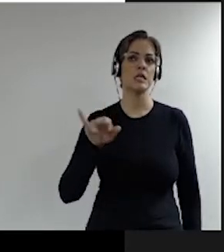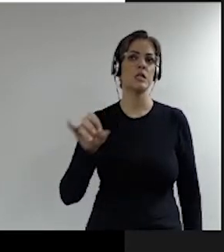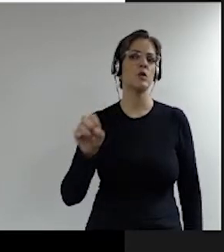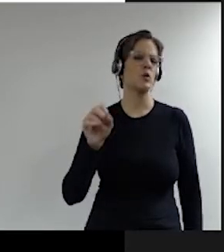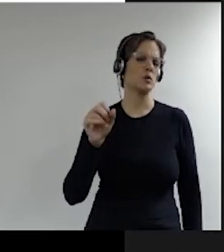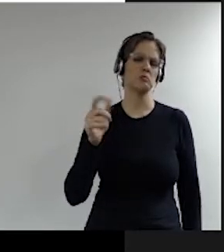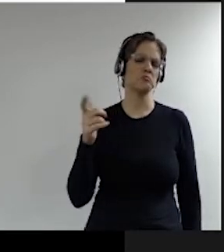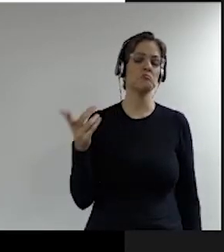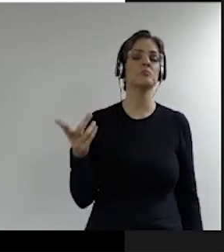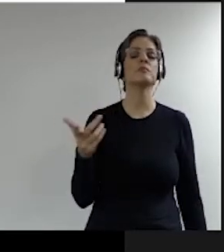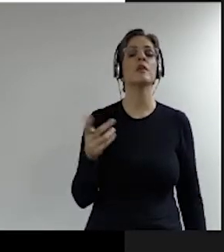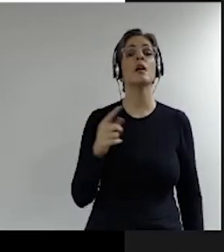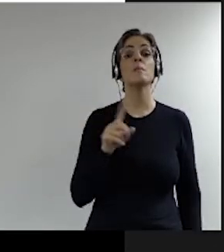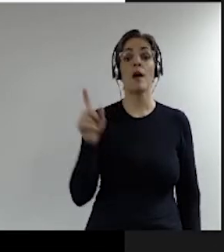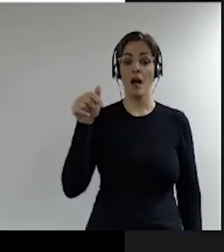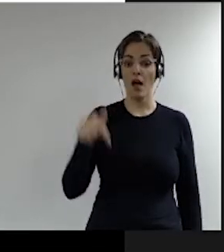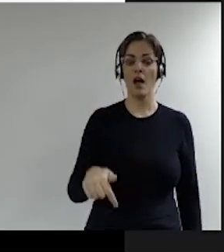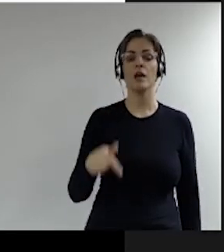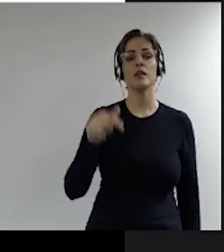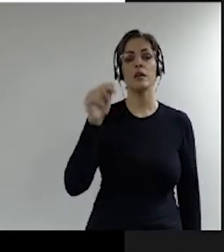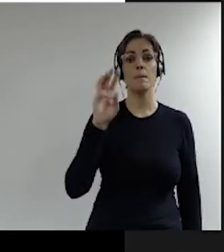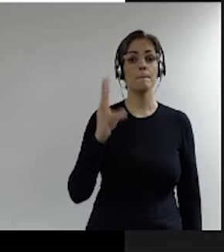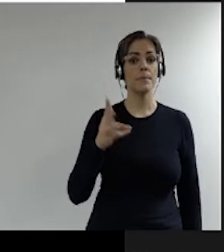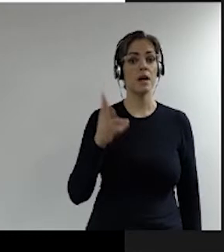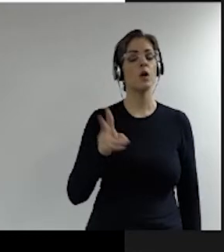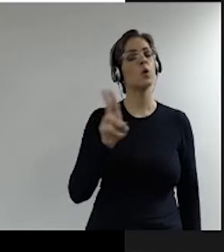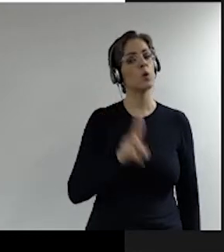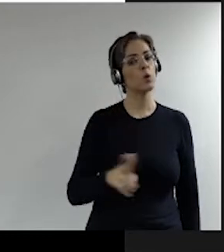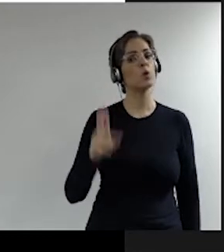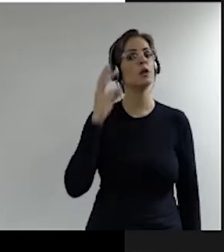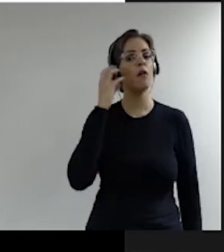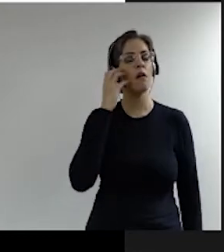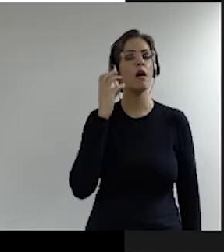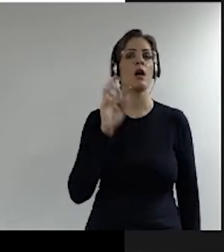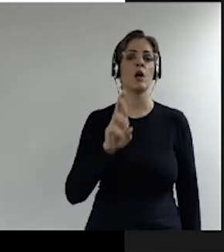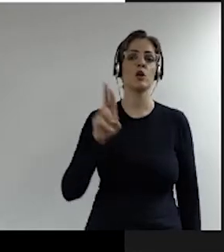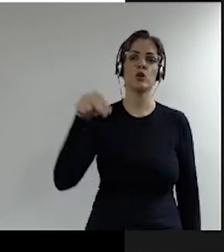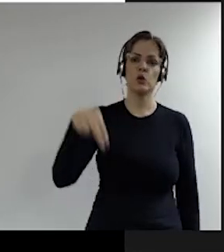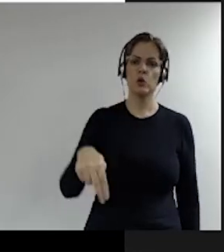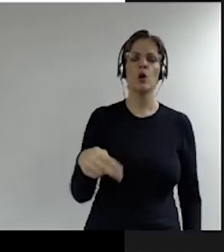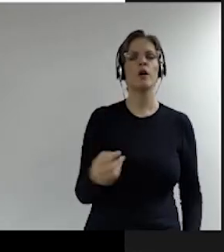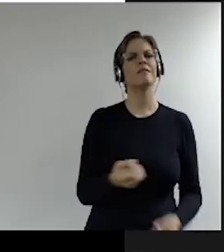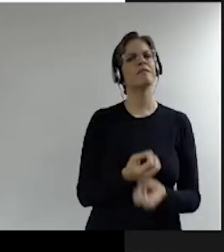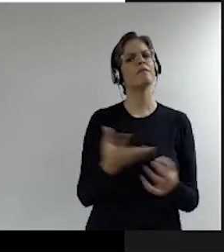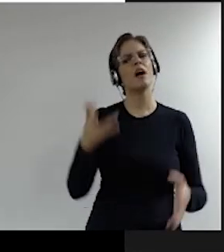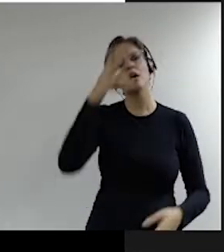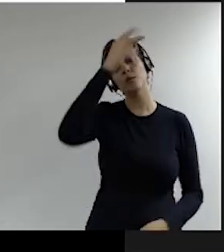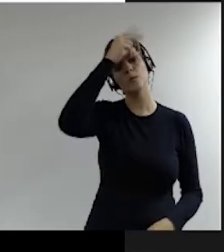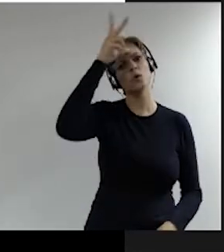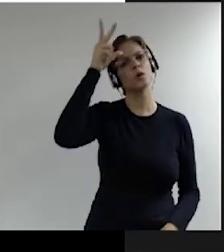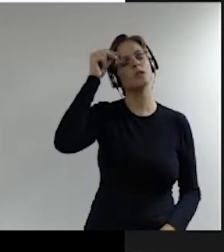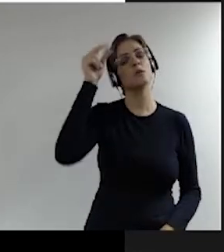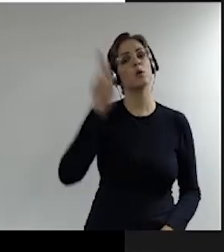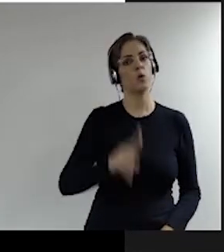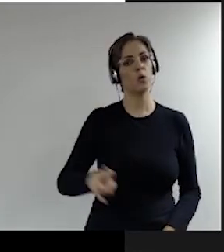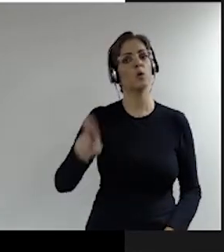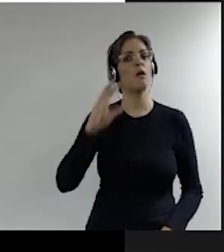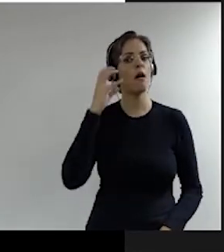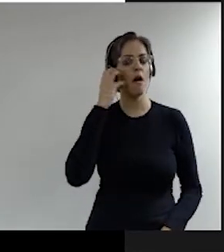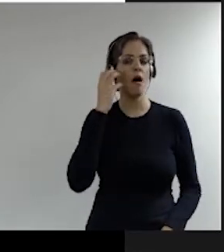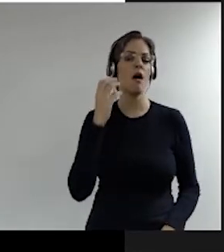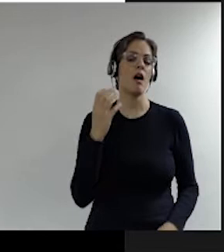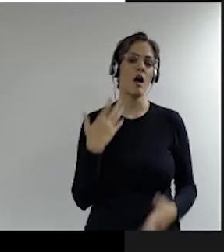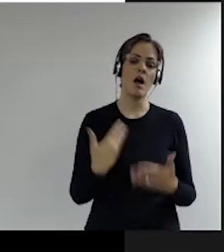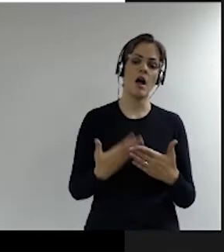isso, mas o Maranhão usou bastante rádio, Rio Grande do Norte, em inúmeros municípios, usou o rádio para dar aulas